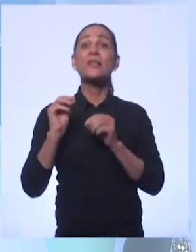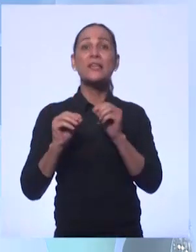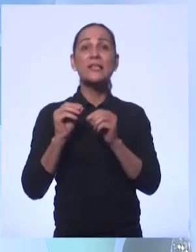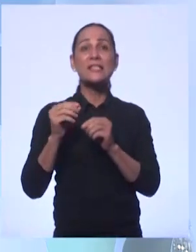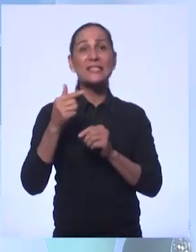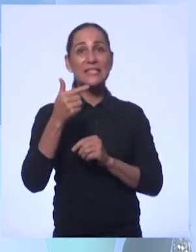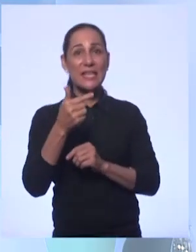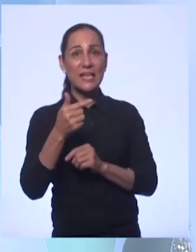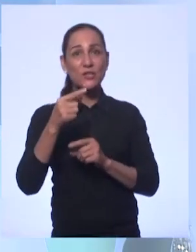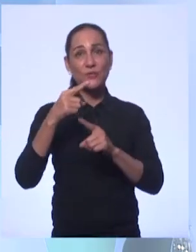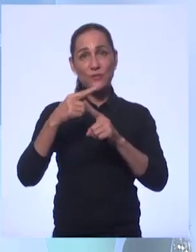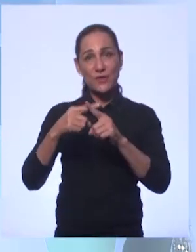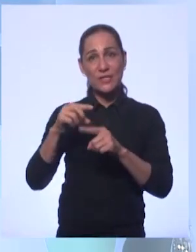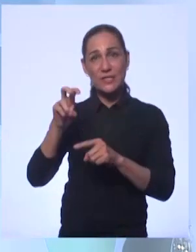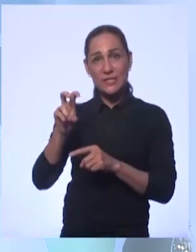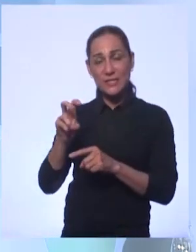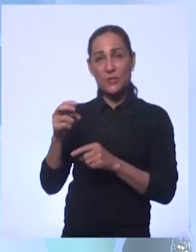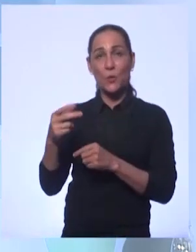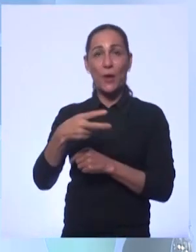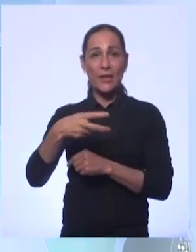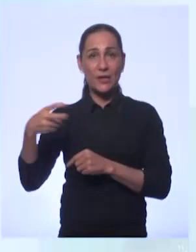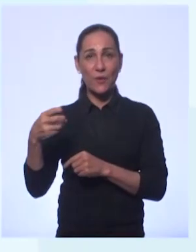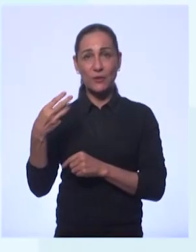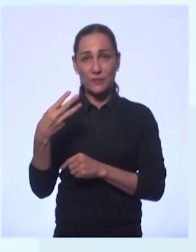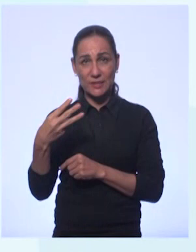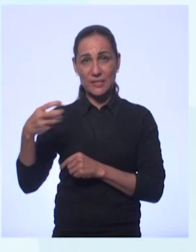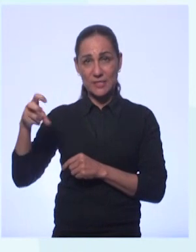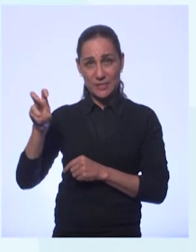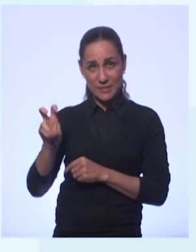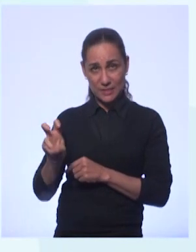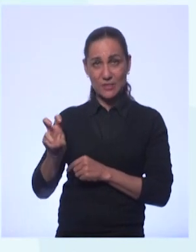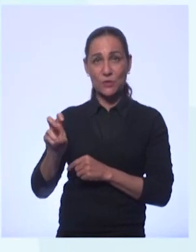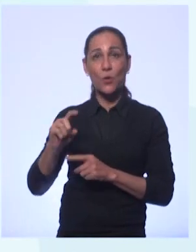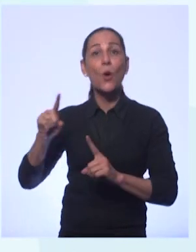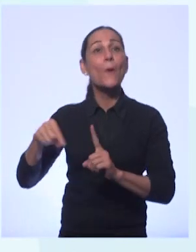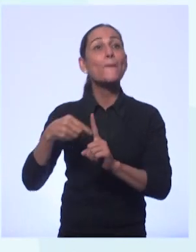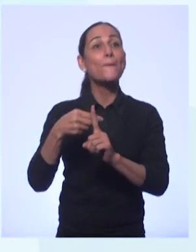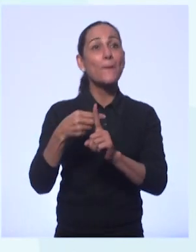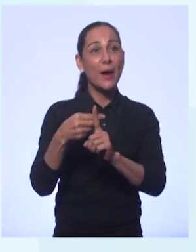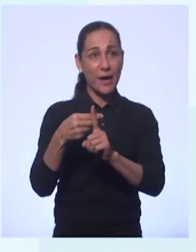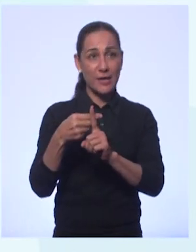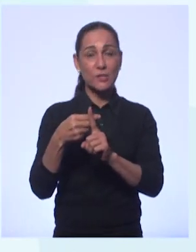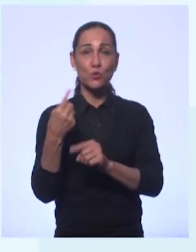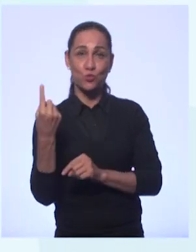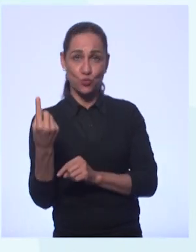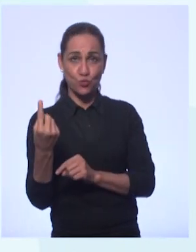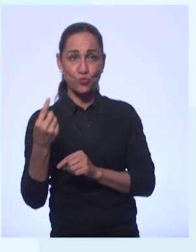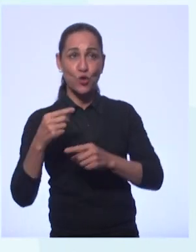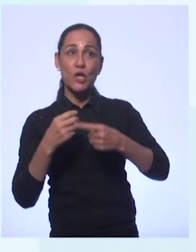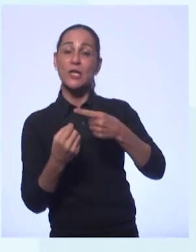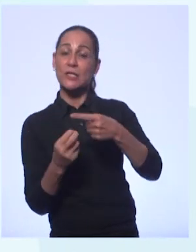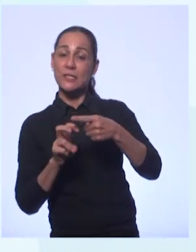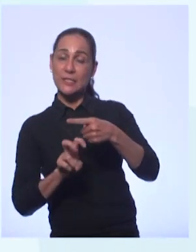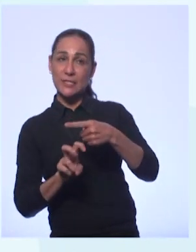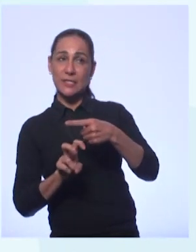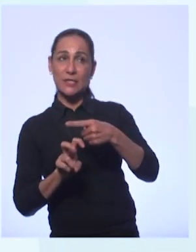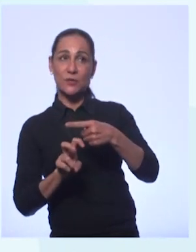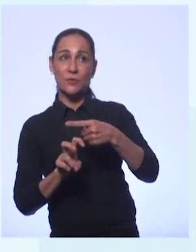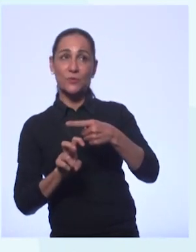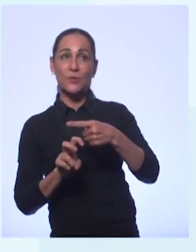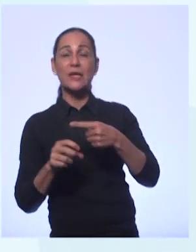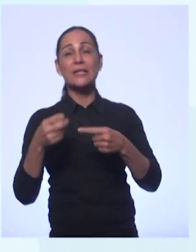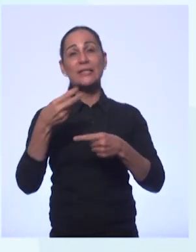vezes 5 na tabuada é 35, então a gente tem 35 mais 1 no numerador e o denominador é 5. 35 mais 1 vai